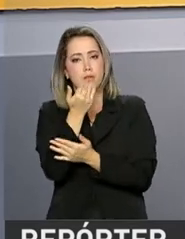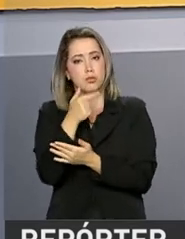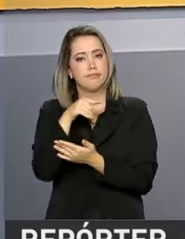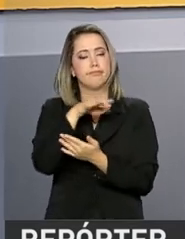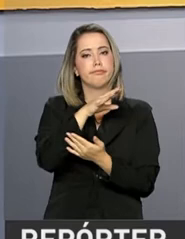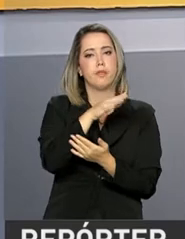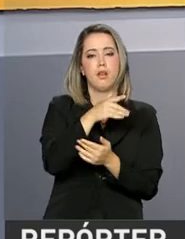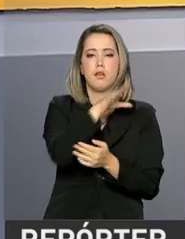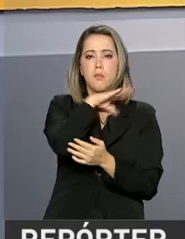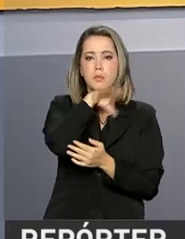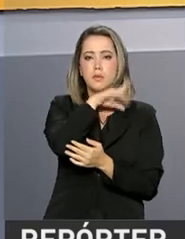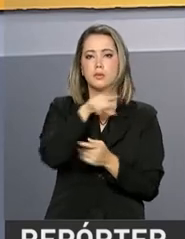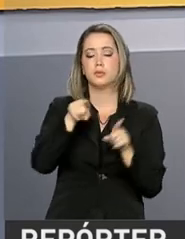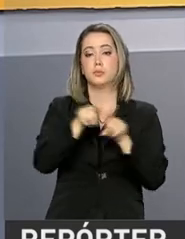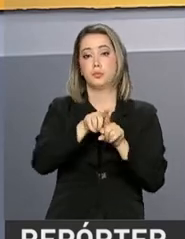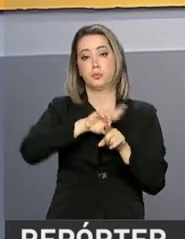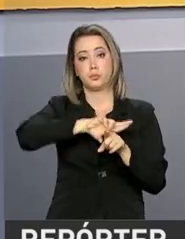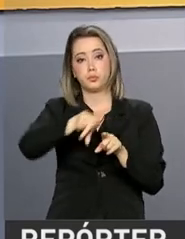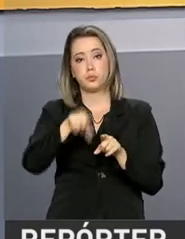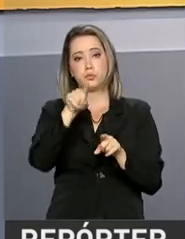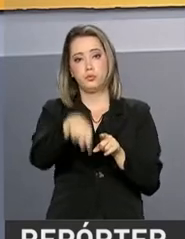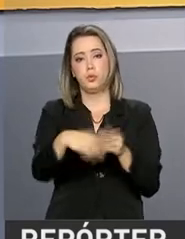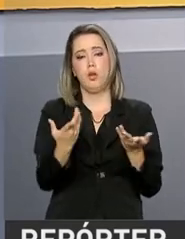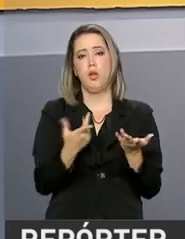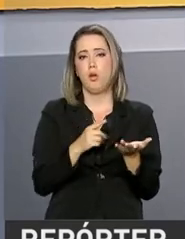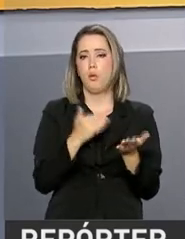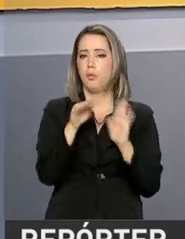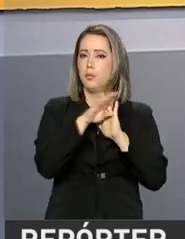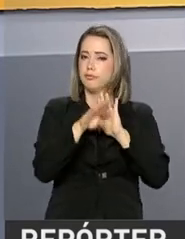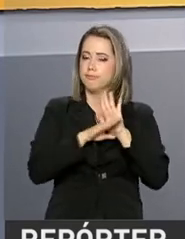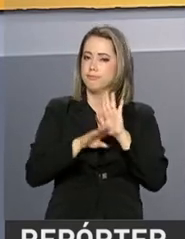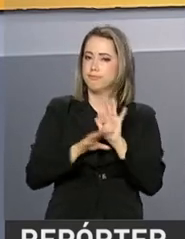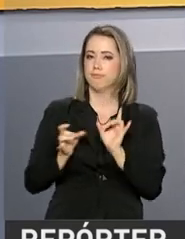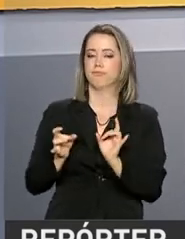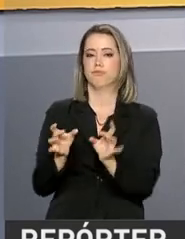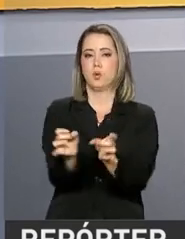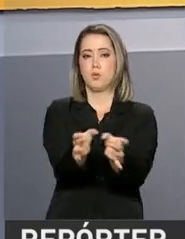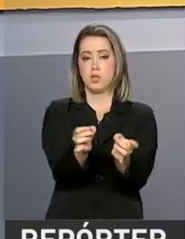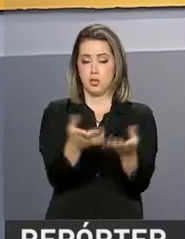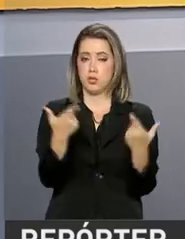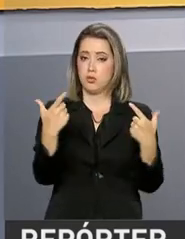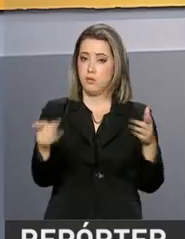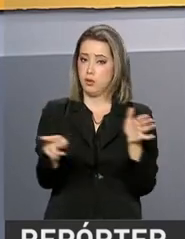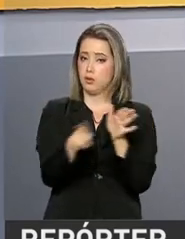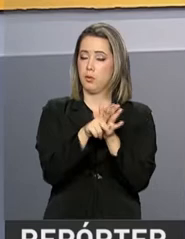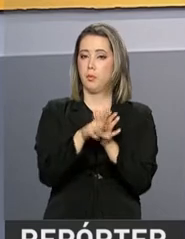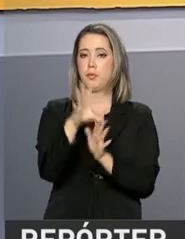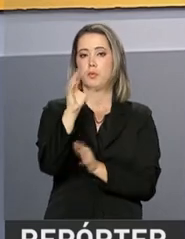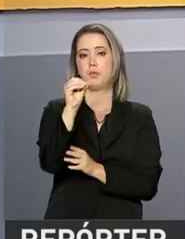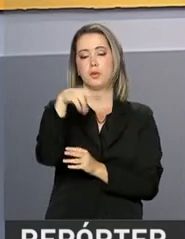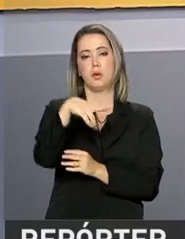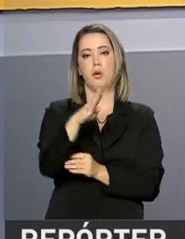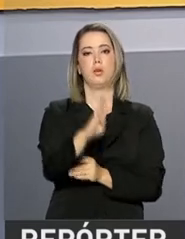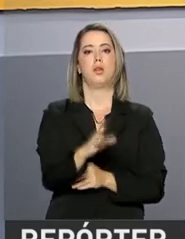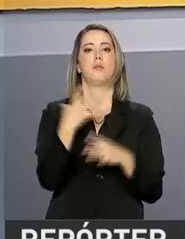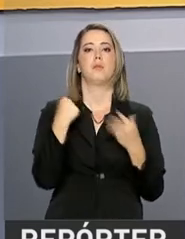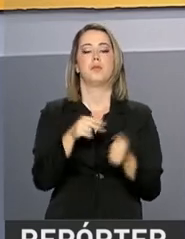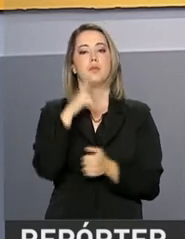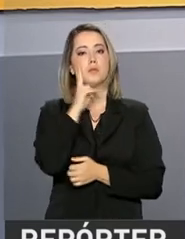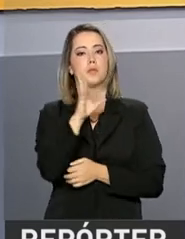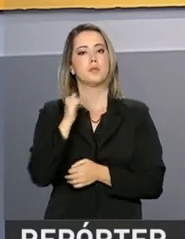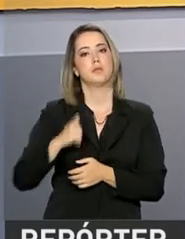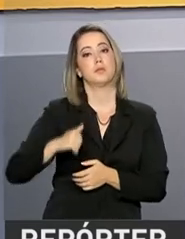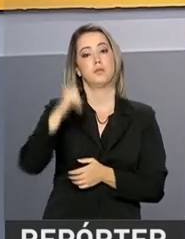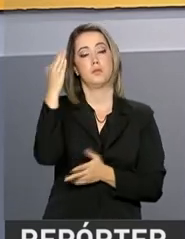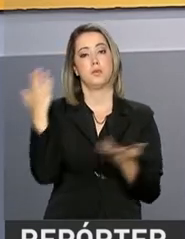casca trigo e castanha é o programa de vendas em balcão da companhia nacional de abastecimento conab vamos saber mais sobre